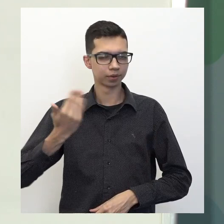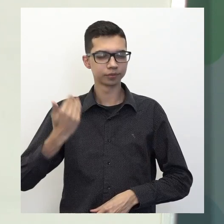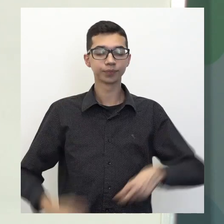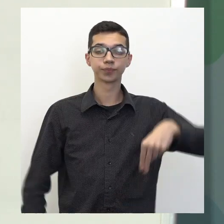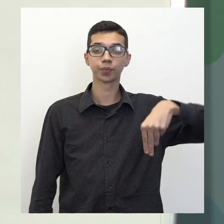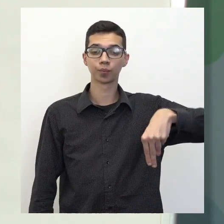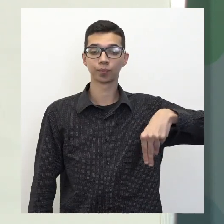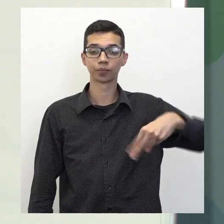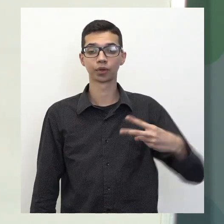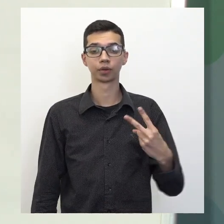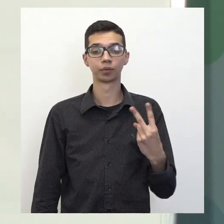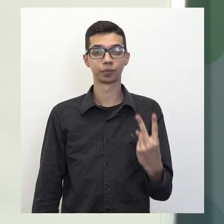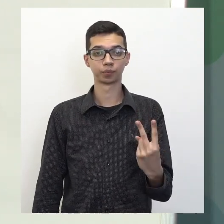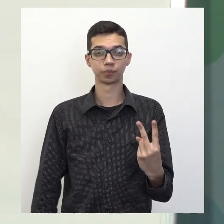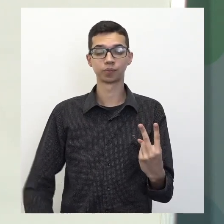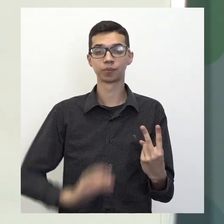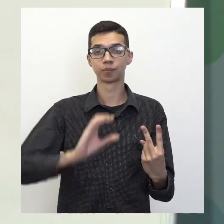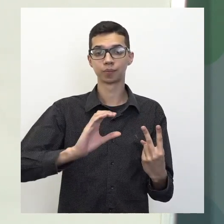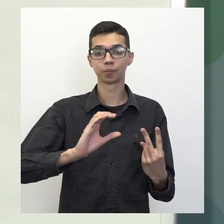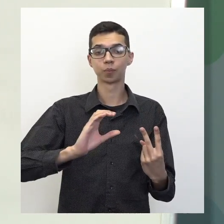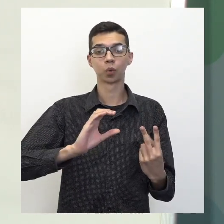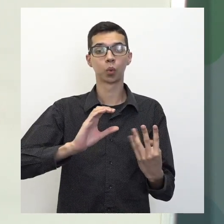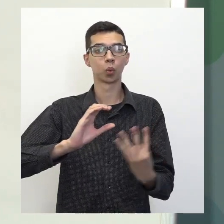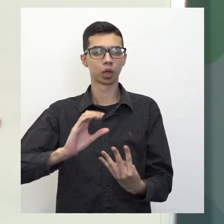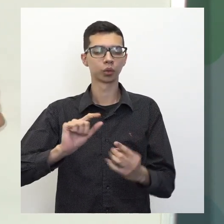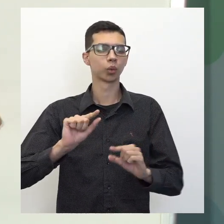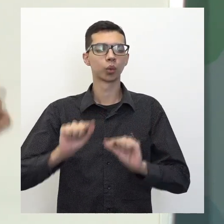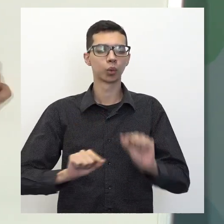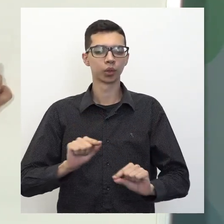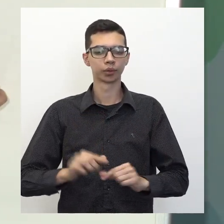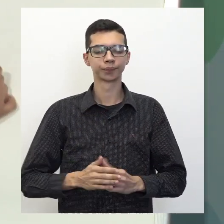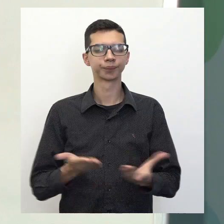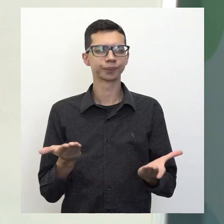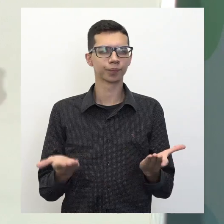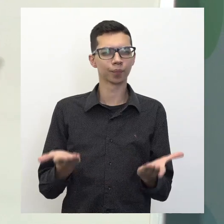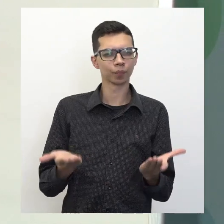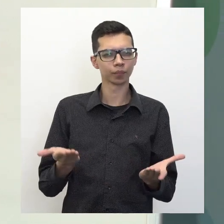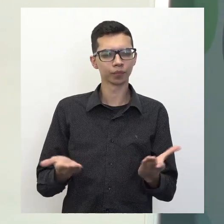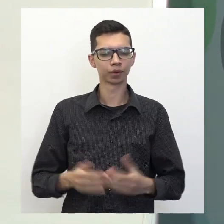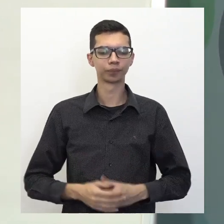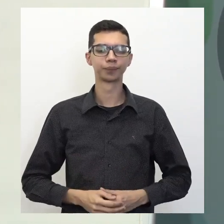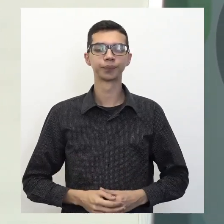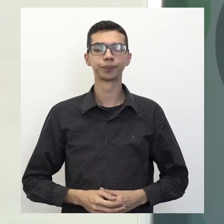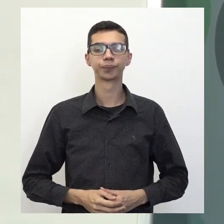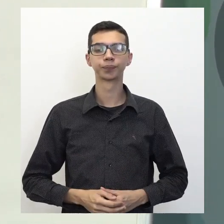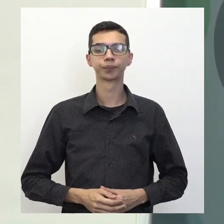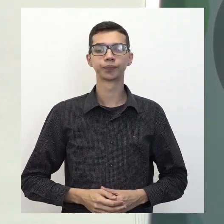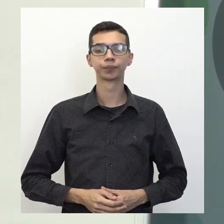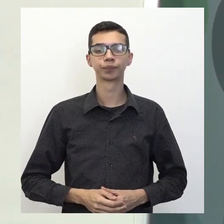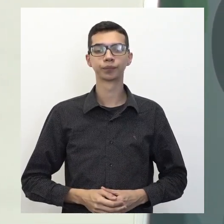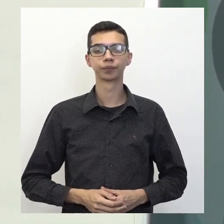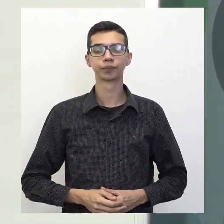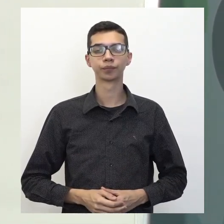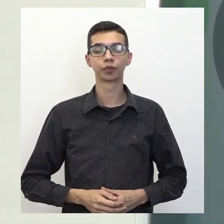N2O4, que está em equilíbrio com quem? Com NO2 ao quadrado, não, perdão.